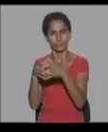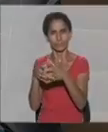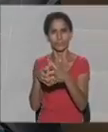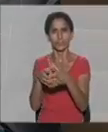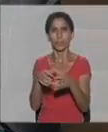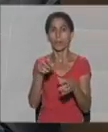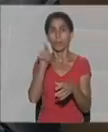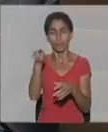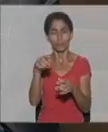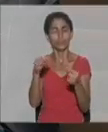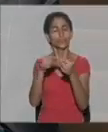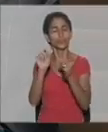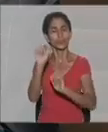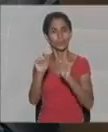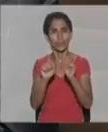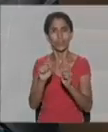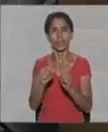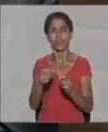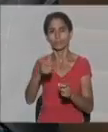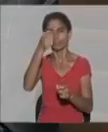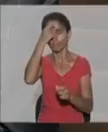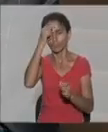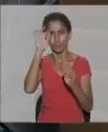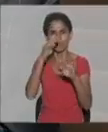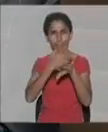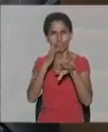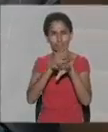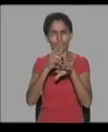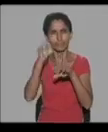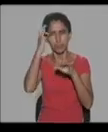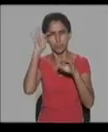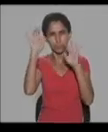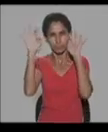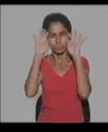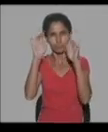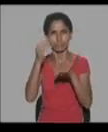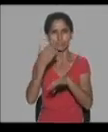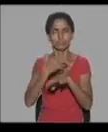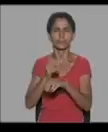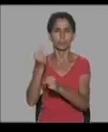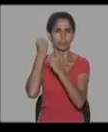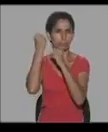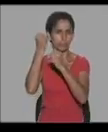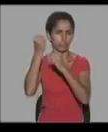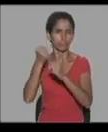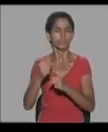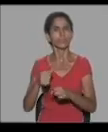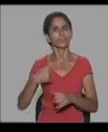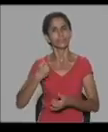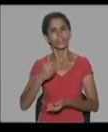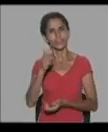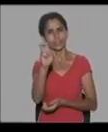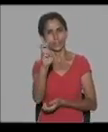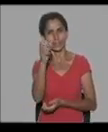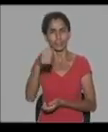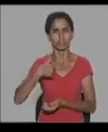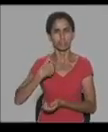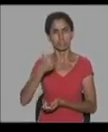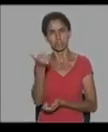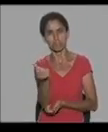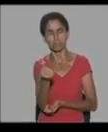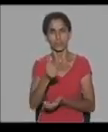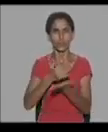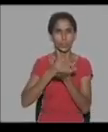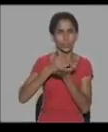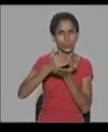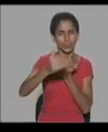gente chama de empoderamento. De empoderamento, né? E a gente era muito novinho, a gente tinha 15, 16 anos, né? Então era uma coisa bem